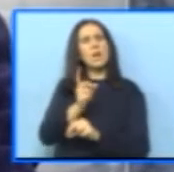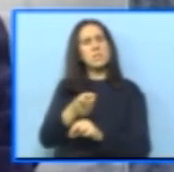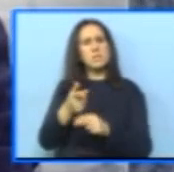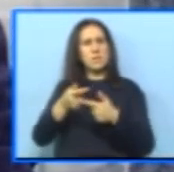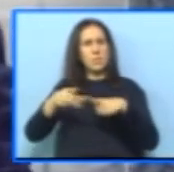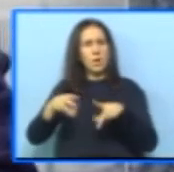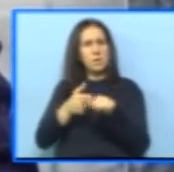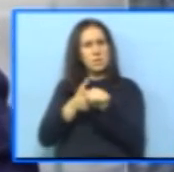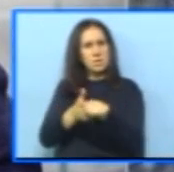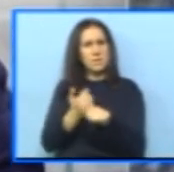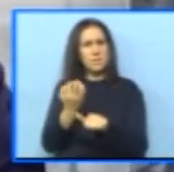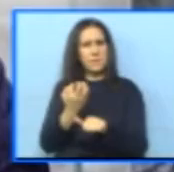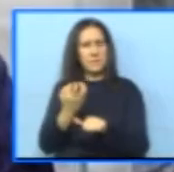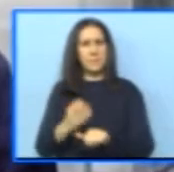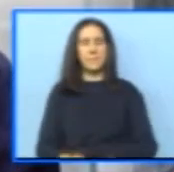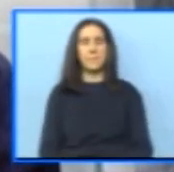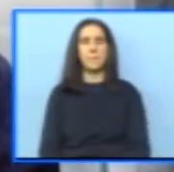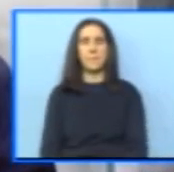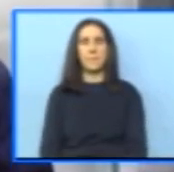Este é um dos textos,